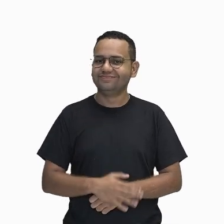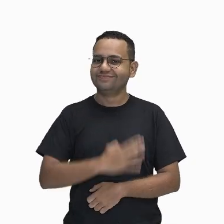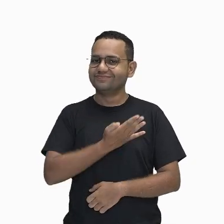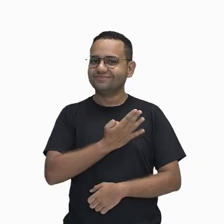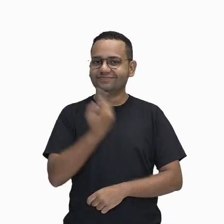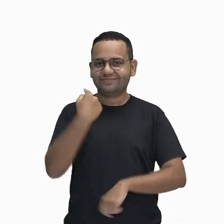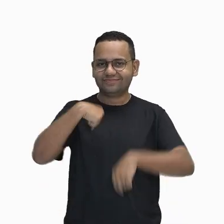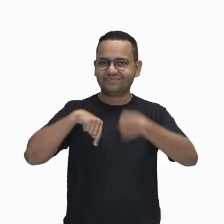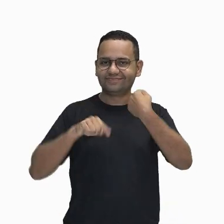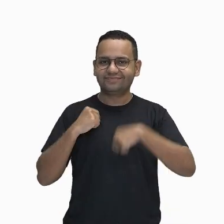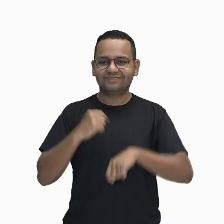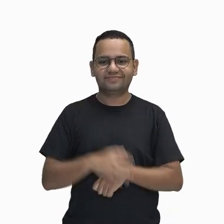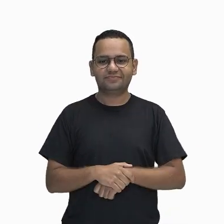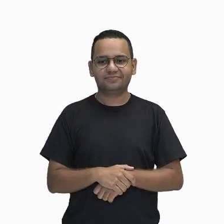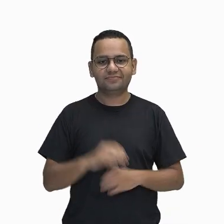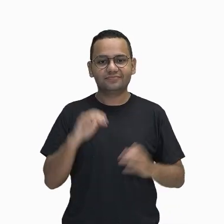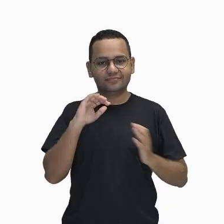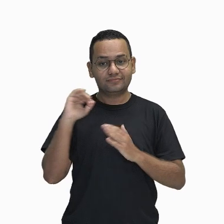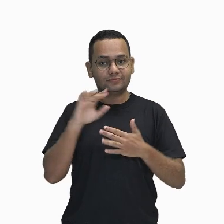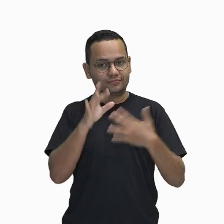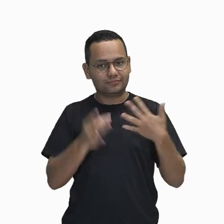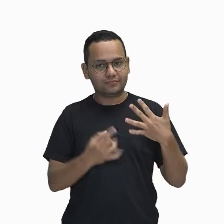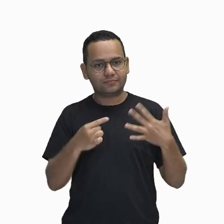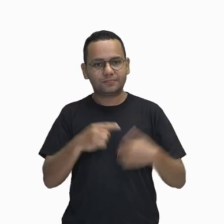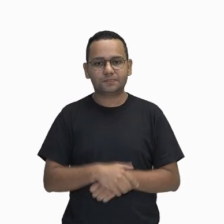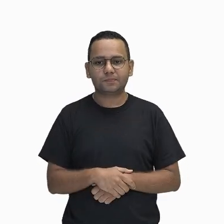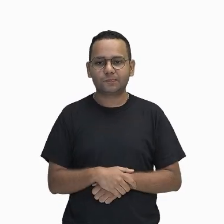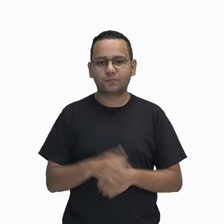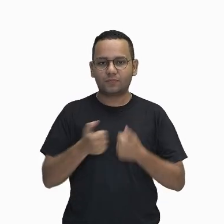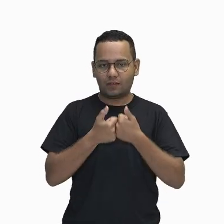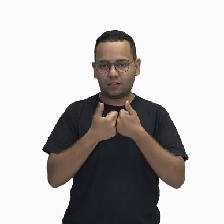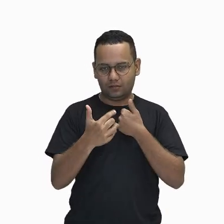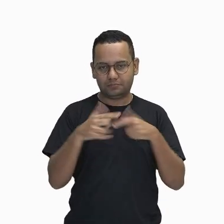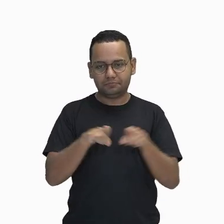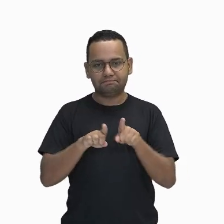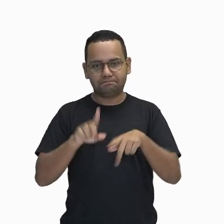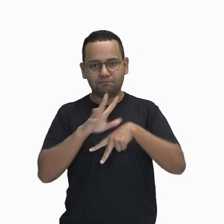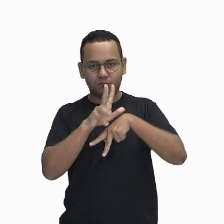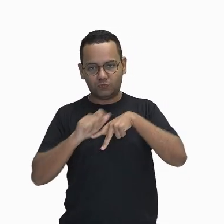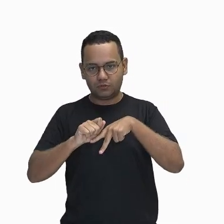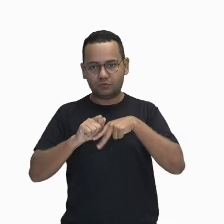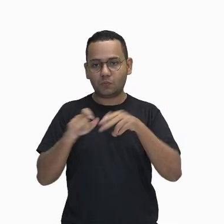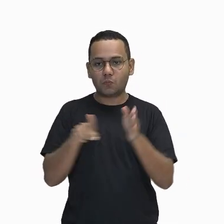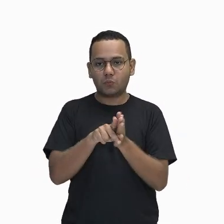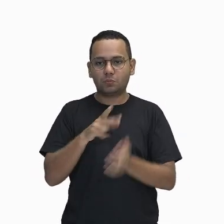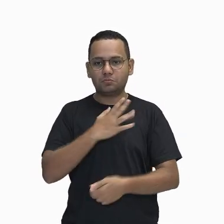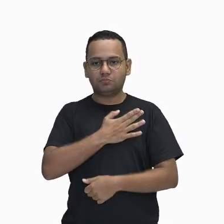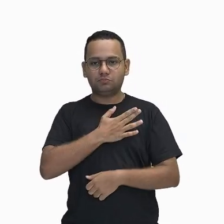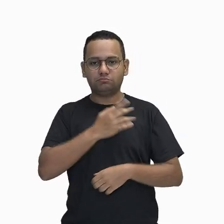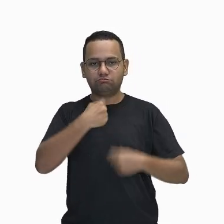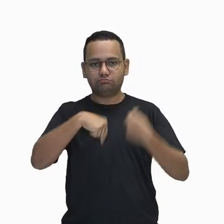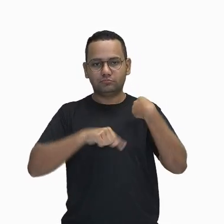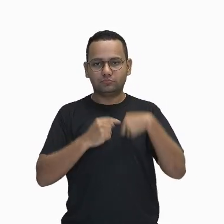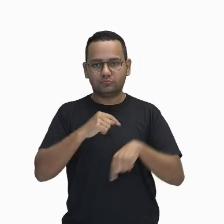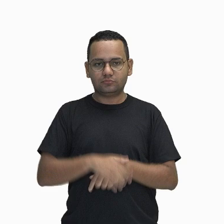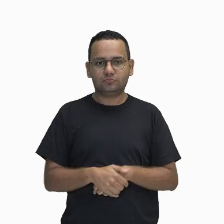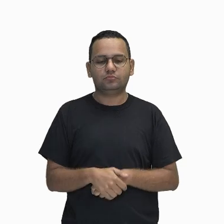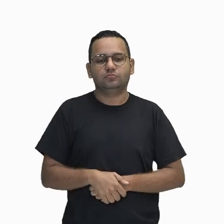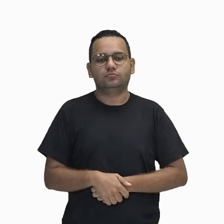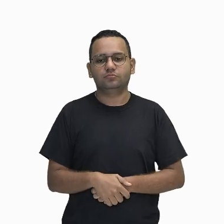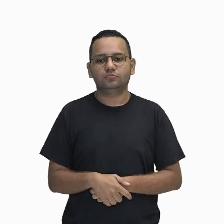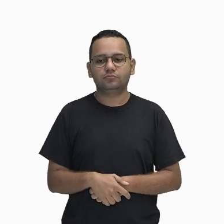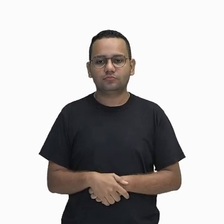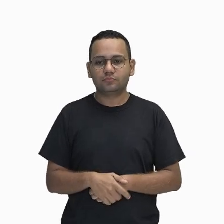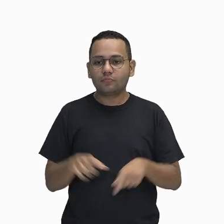Sistema Cardiovascular, detalhamento, anatomia e fisiologia do sistema cardiovascular,